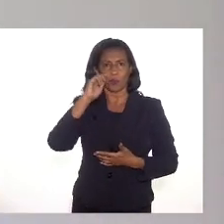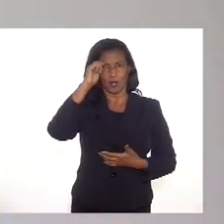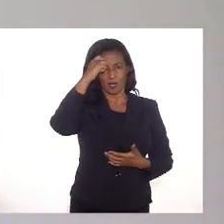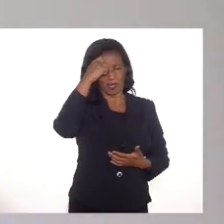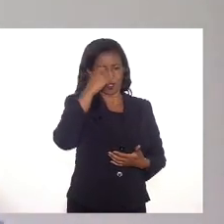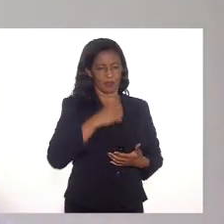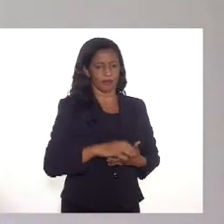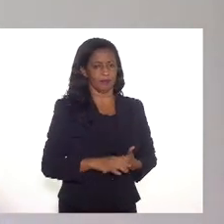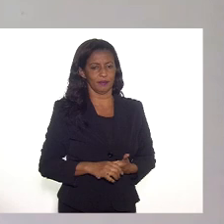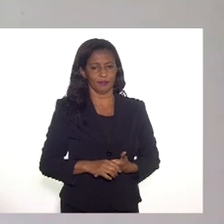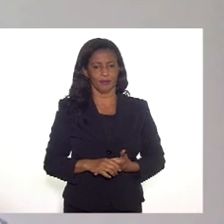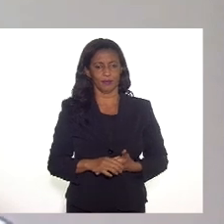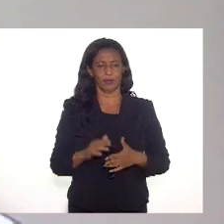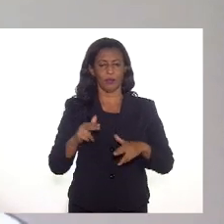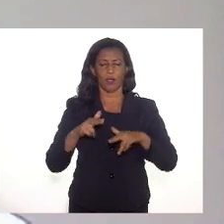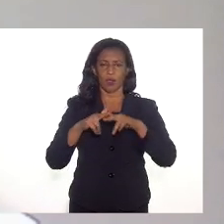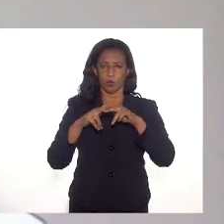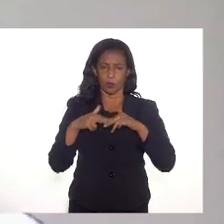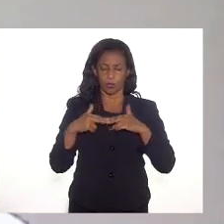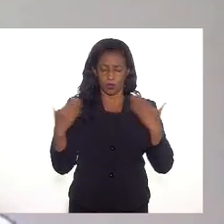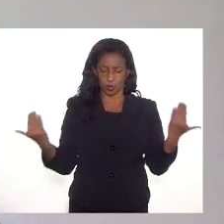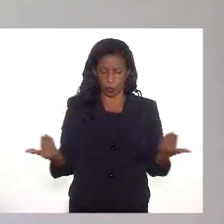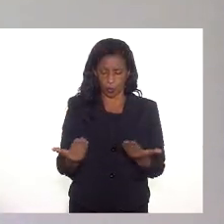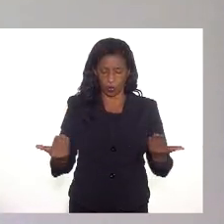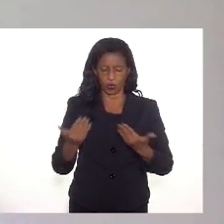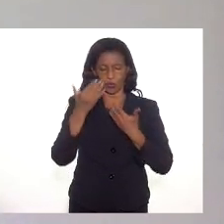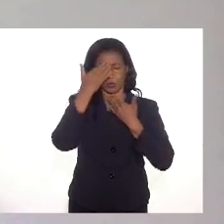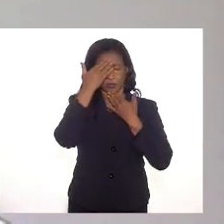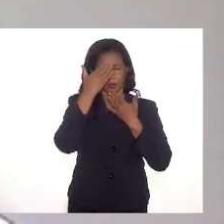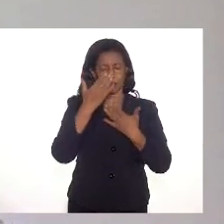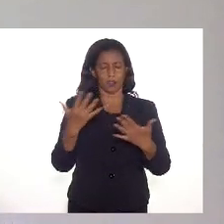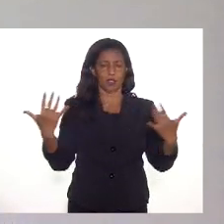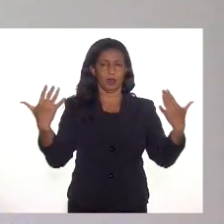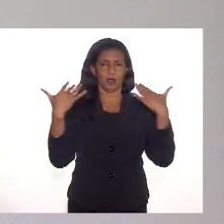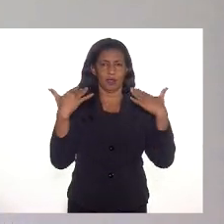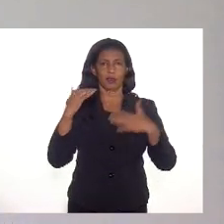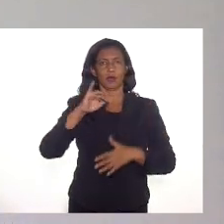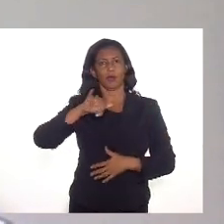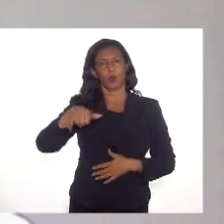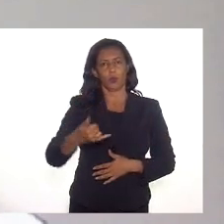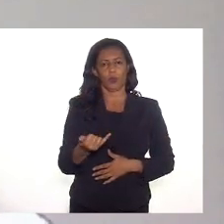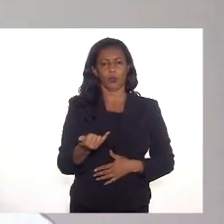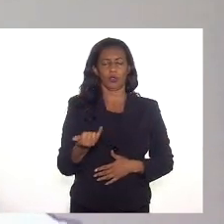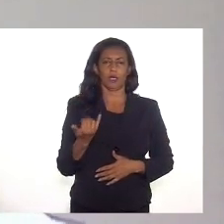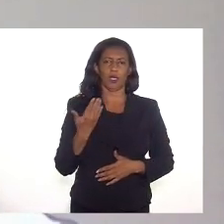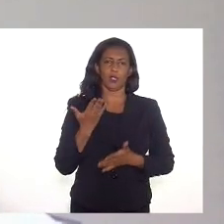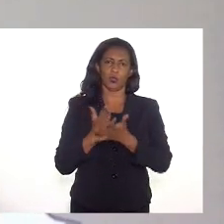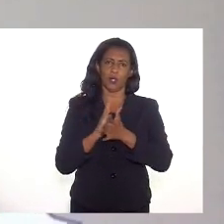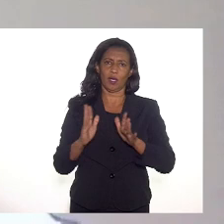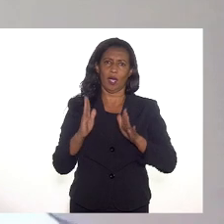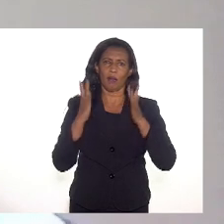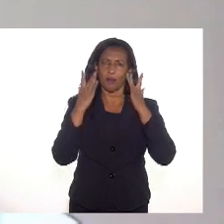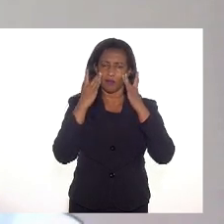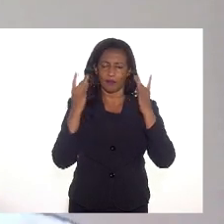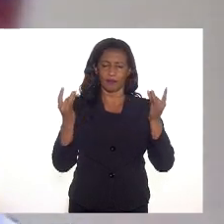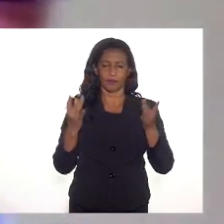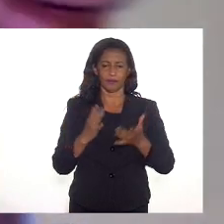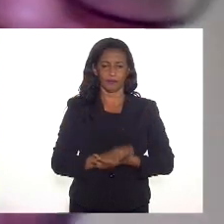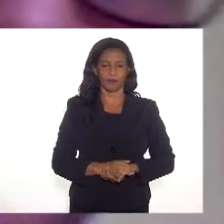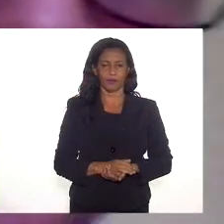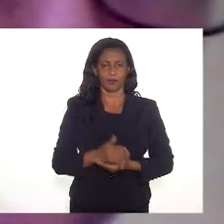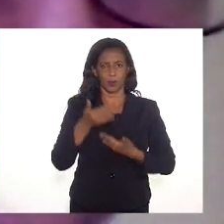eu queria fazer assim essas menções no dia de hoje agradecer a atenção e a oportunidade e encerro aqui a minha manifestação obrigado